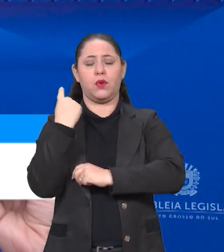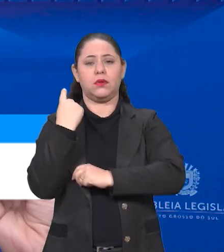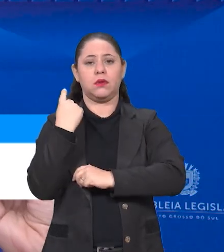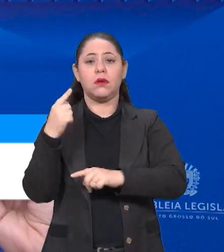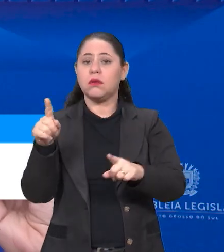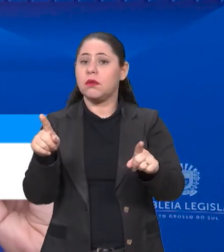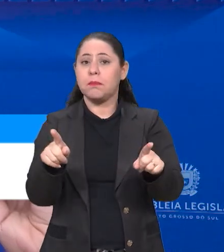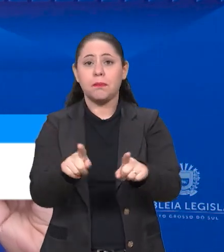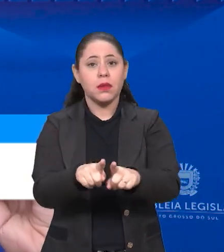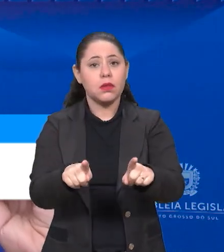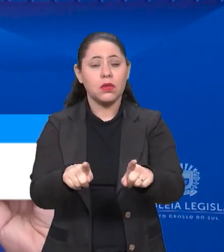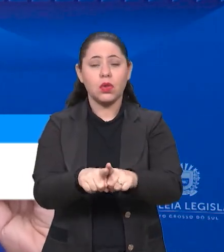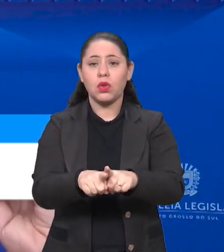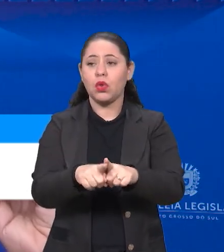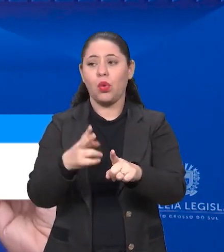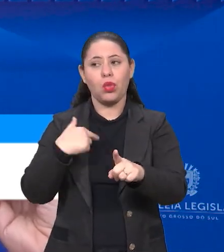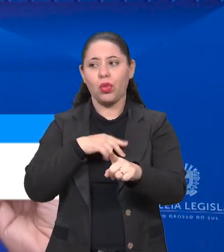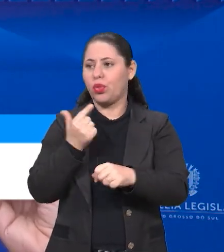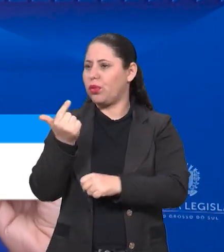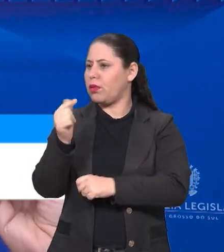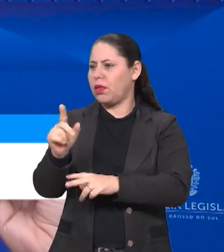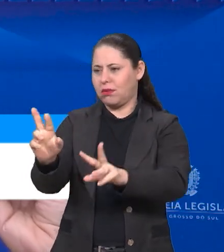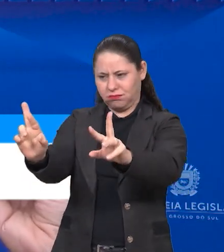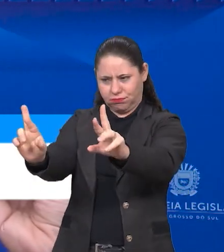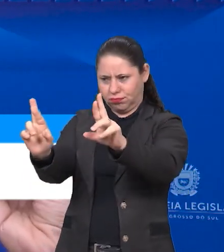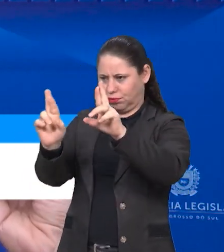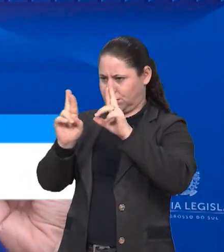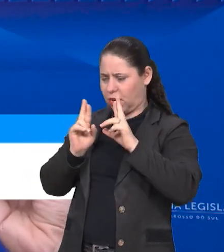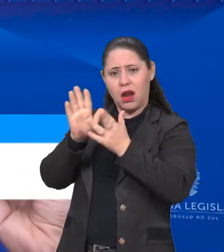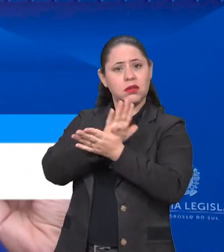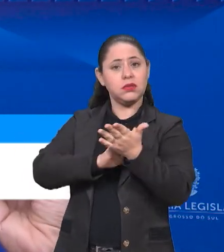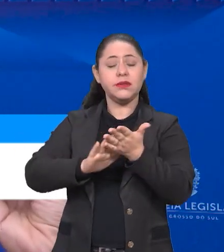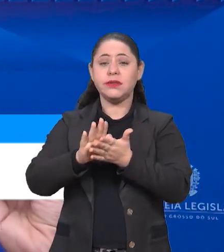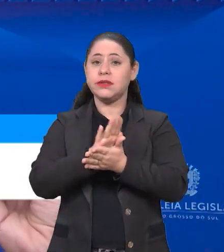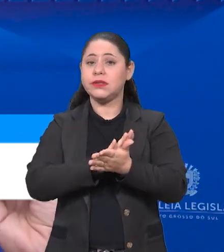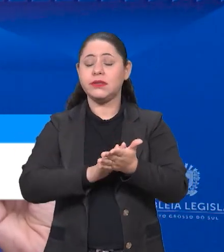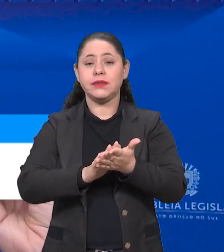disso, além da gente não ter o respeito